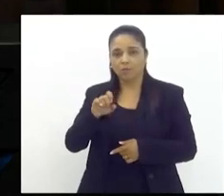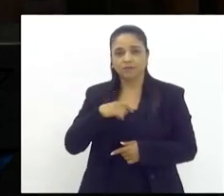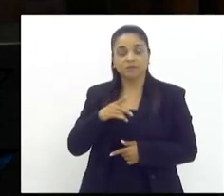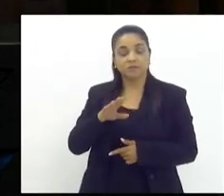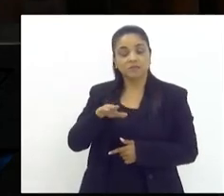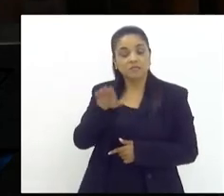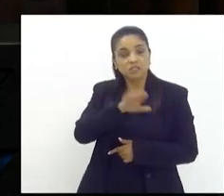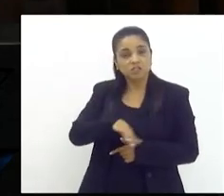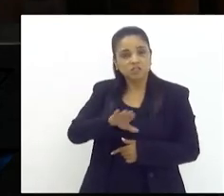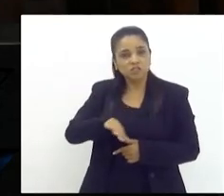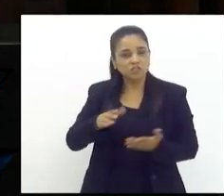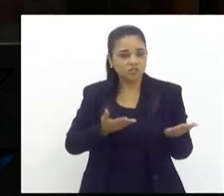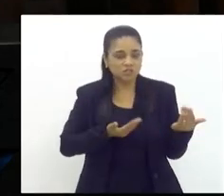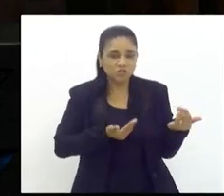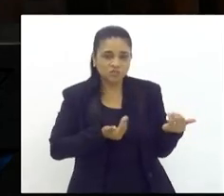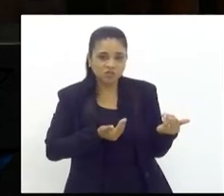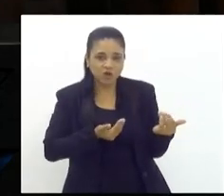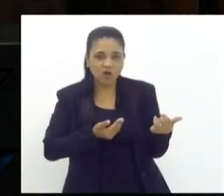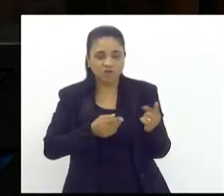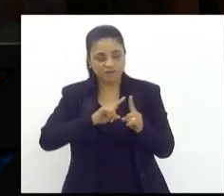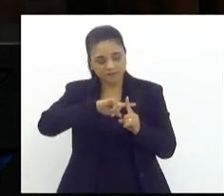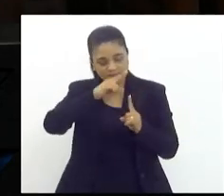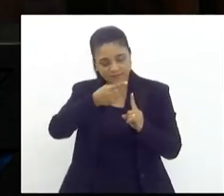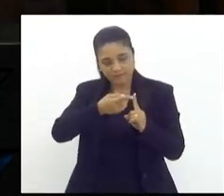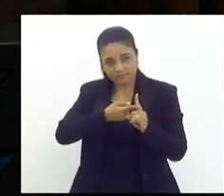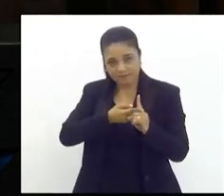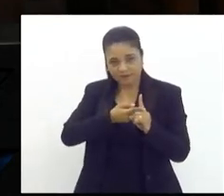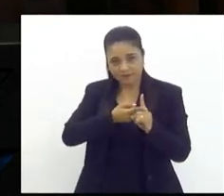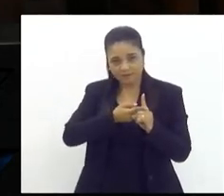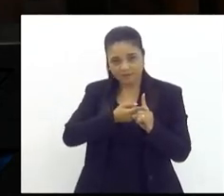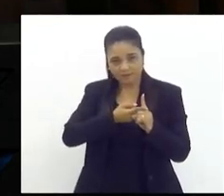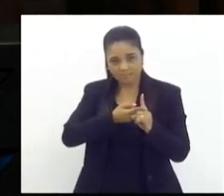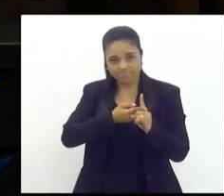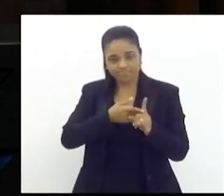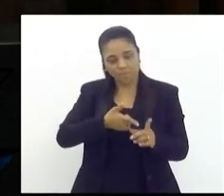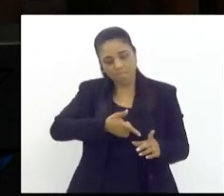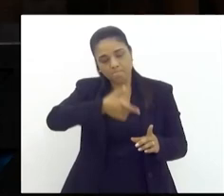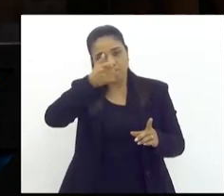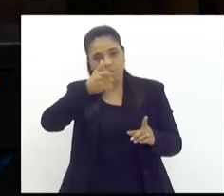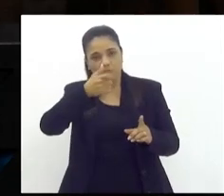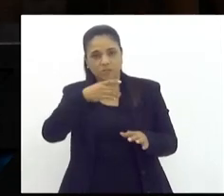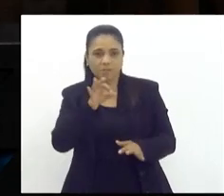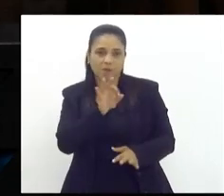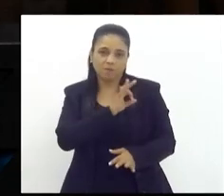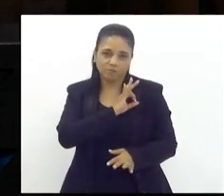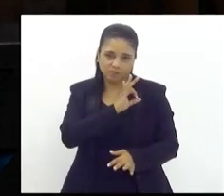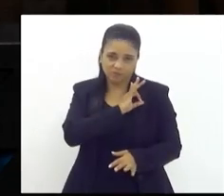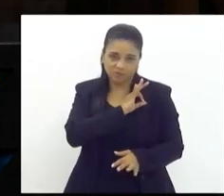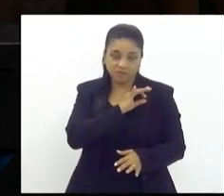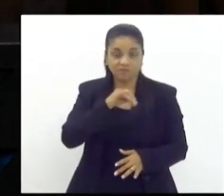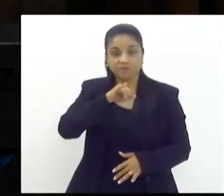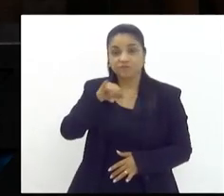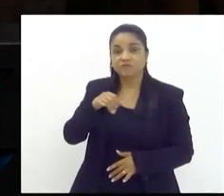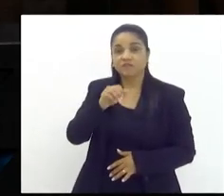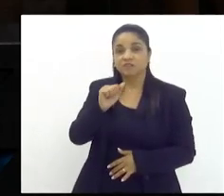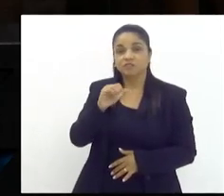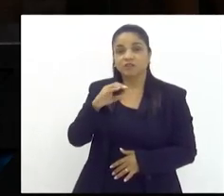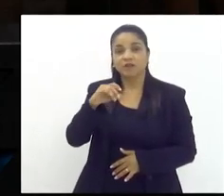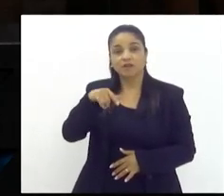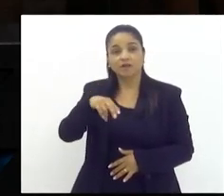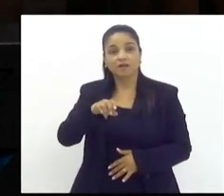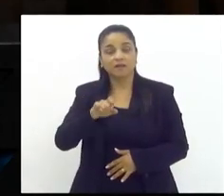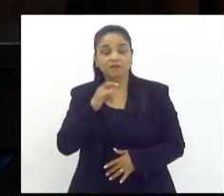de 24 anos grávida morta em uma ação policial e Jaqueline diz quem foi